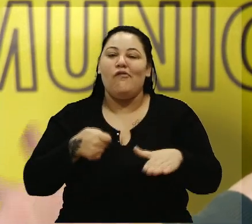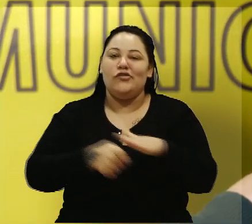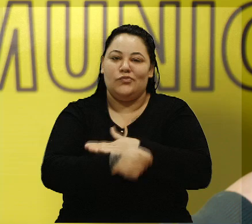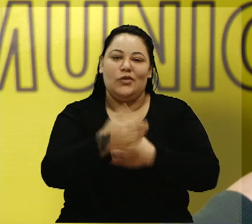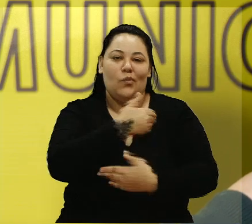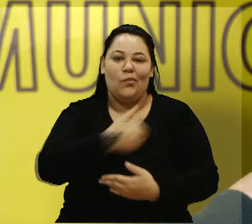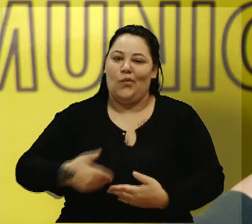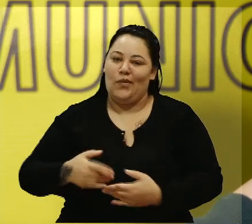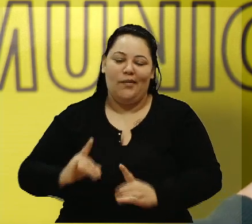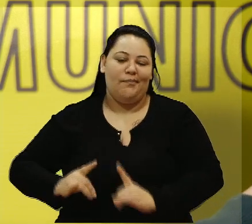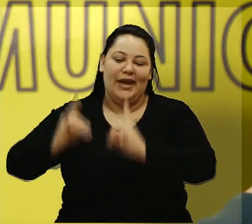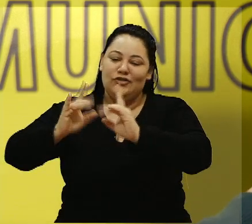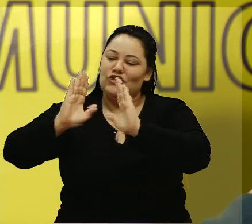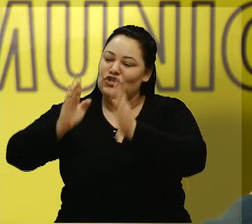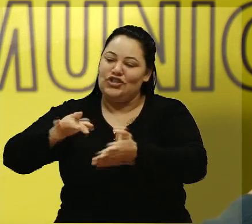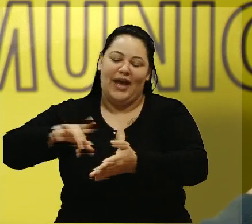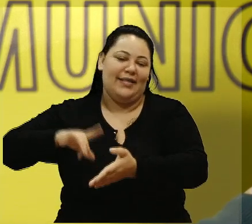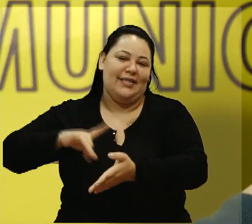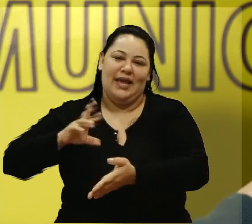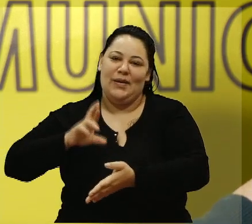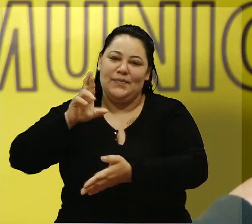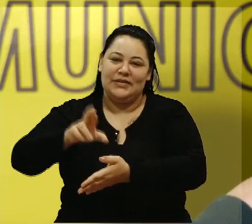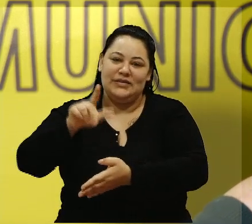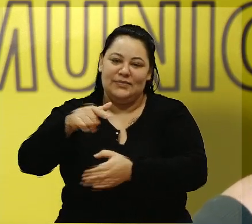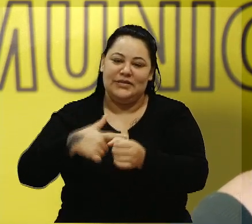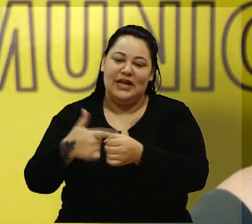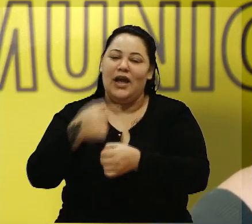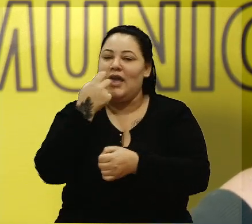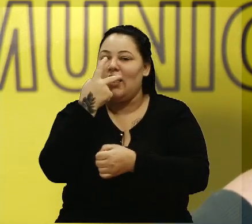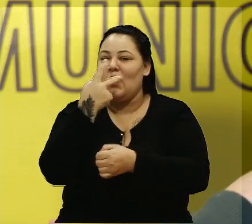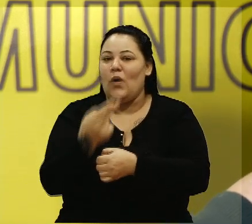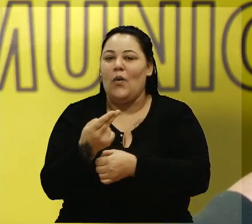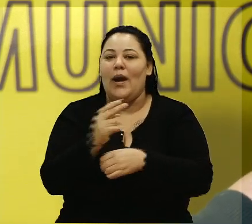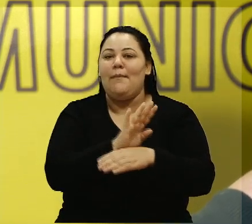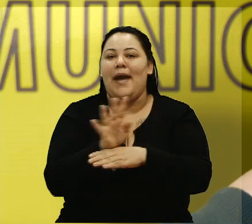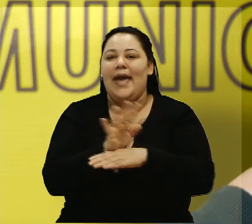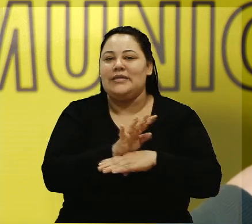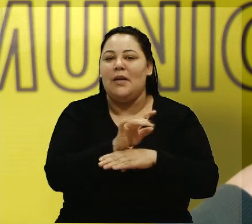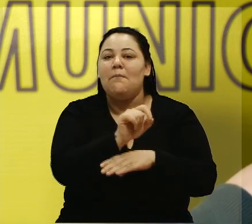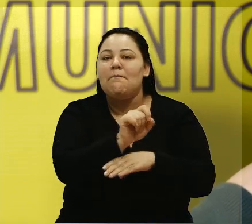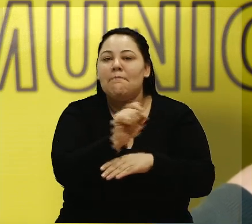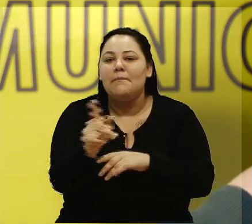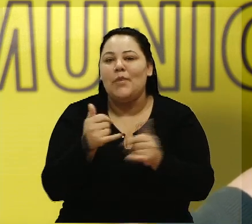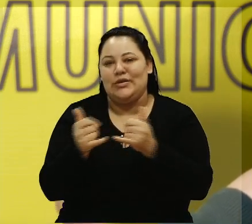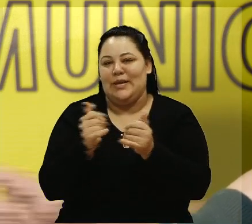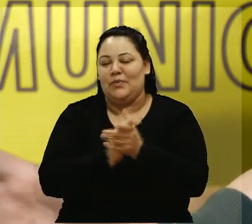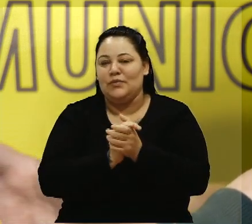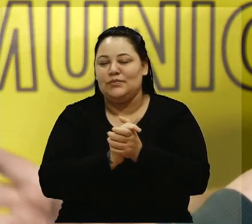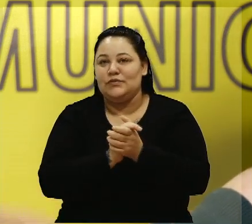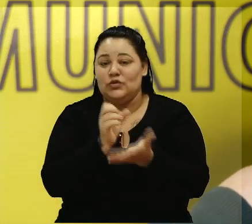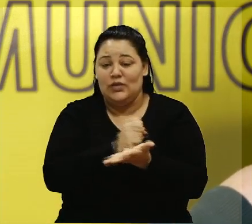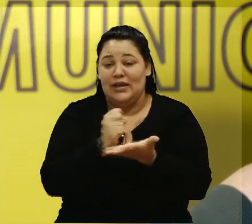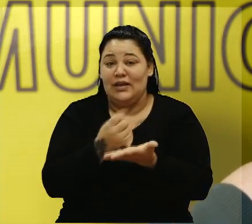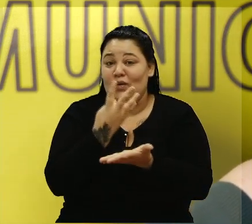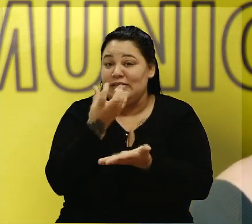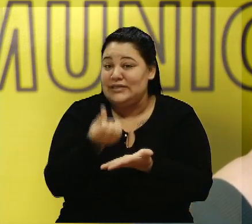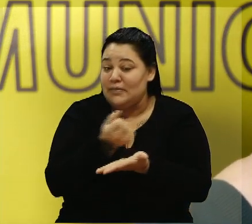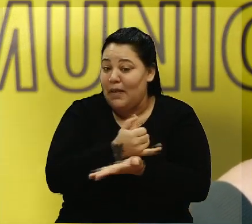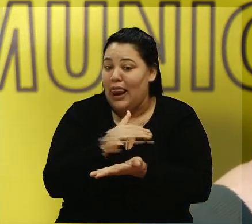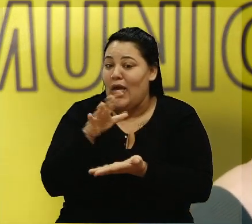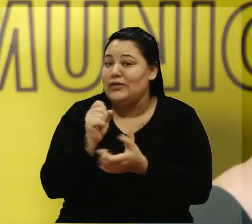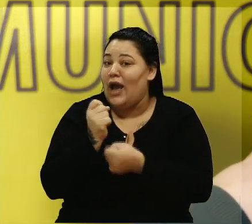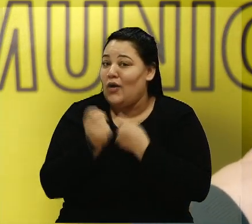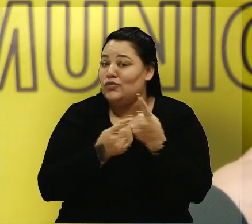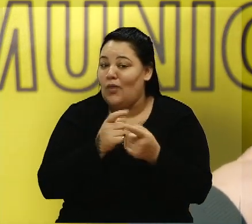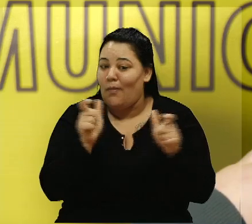em prédios que já representam tanto para a nossa cidade como a Maesa. Os contratos apontam 46 bilhões na sua vigência, né? Alguns vão vigorar por